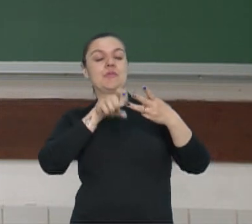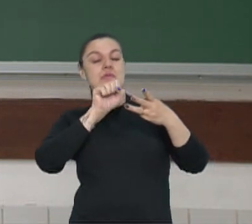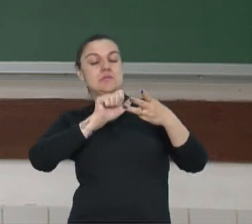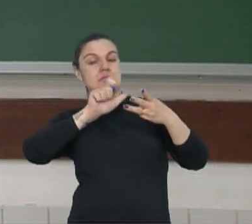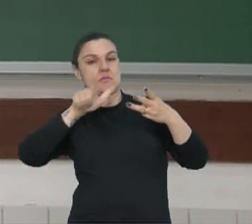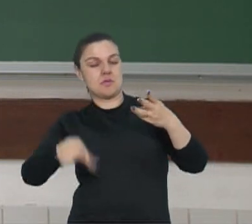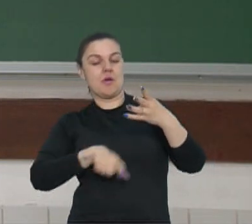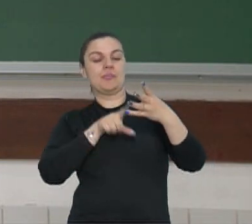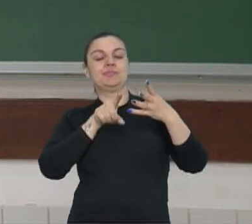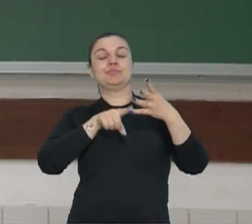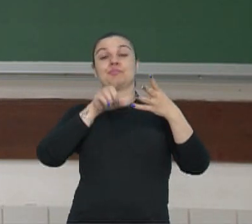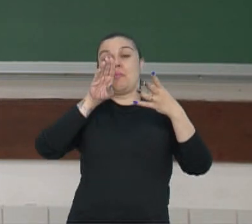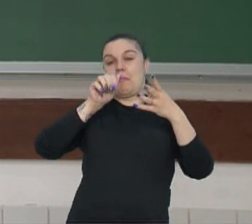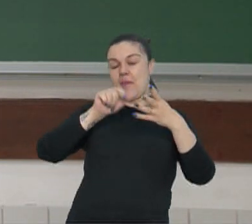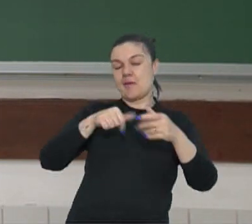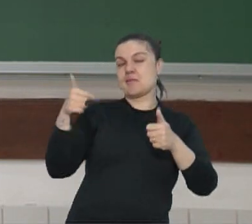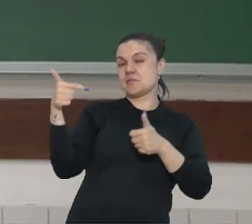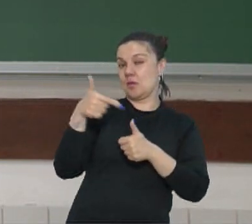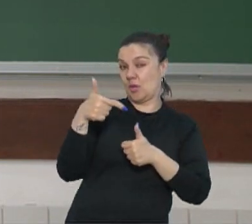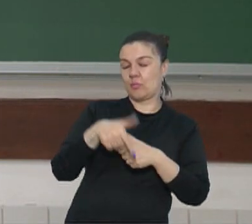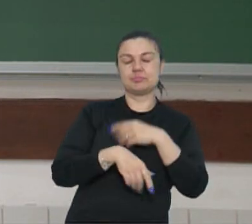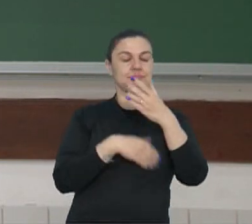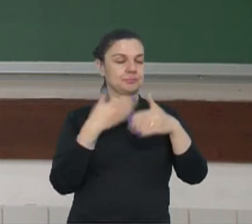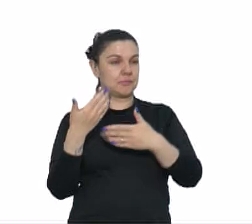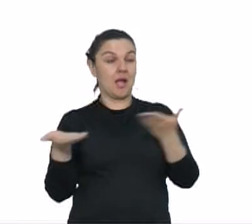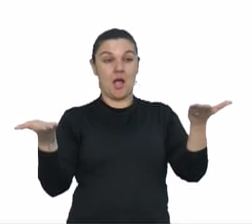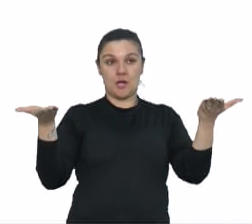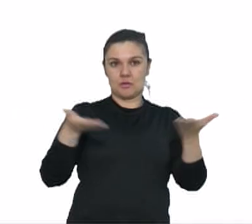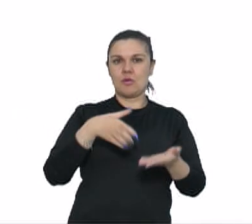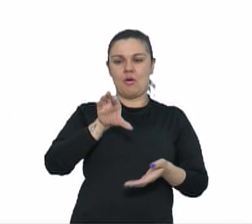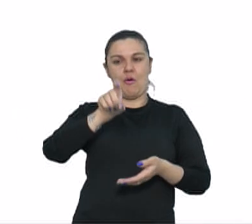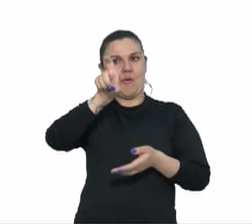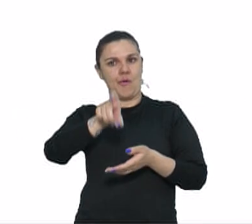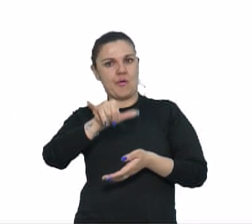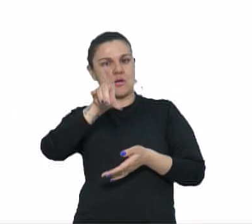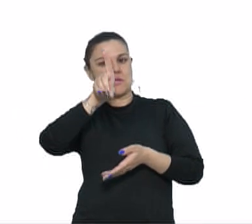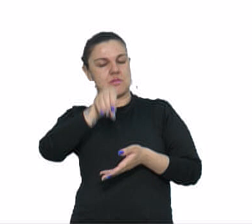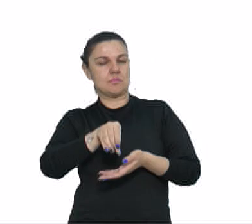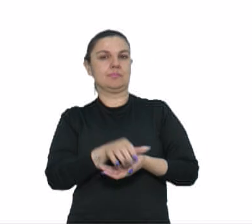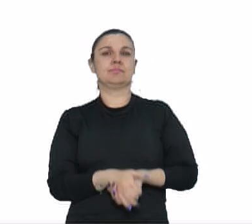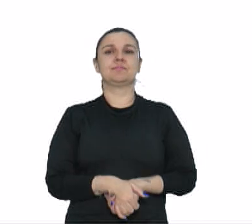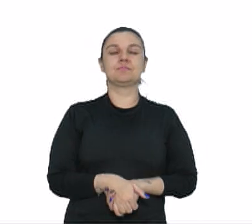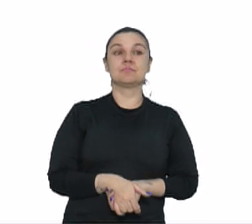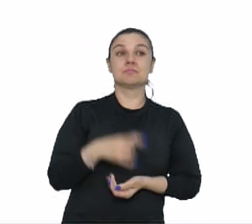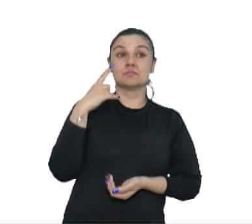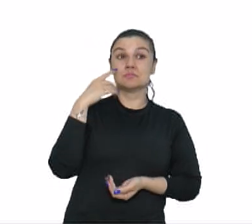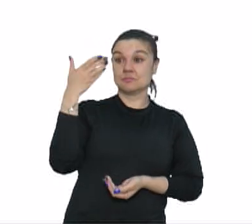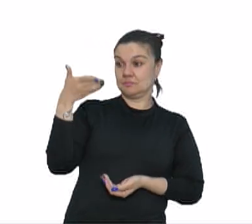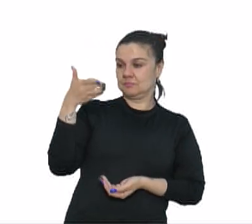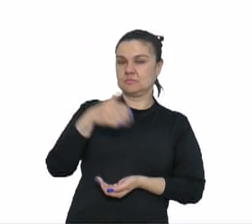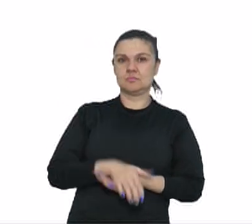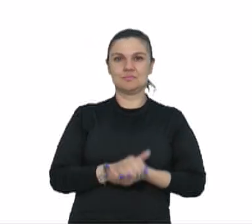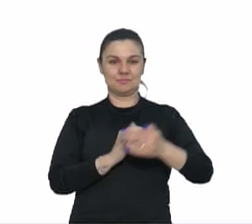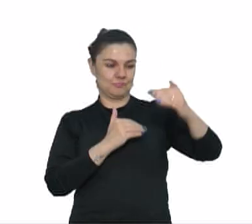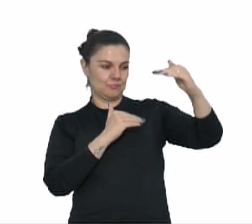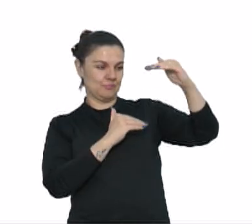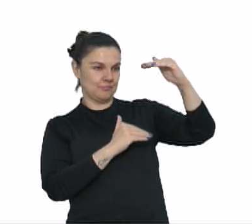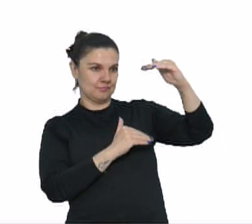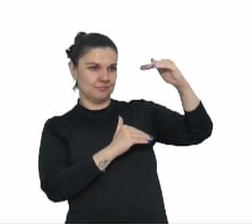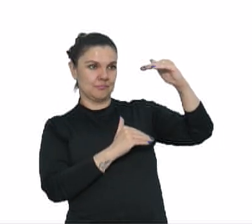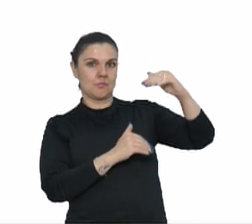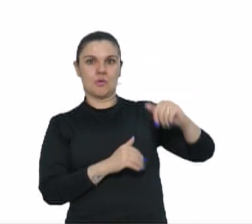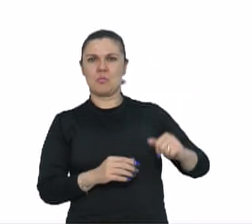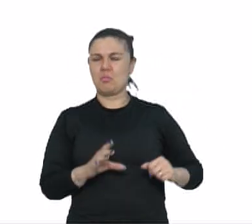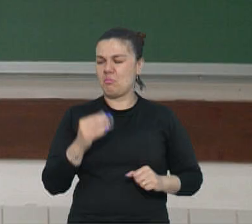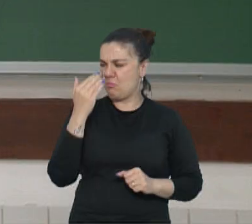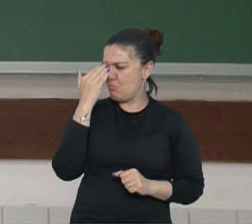sais parte 2. E na aula de hoje falaremos sobre o quê? Óxidos. Ali na imagem para vocês, um óxido